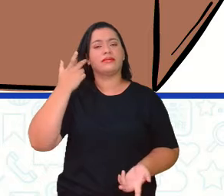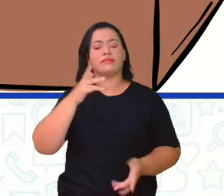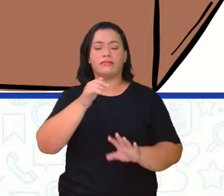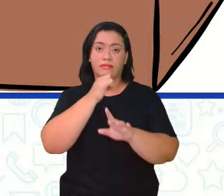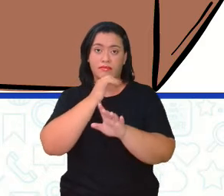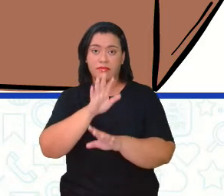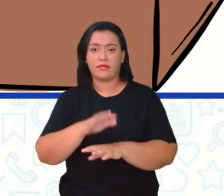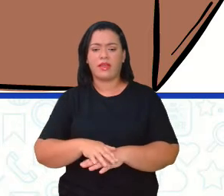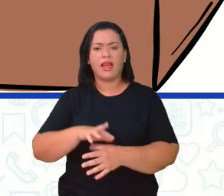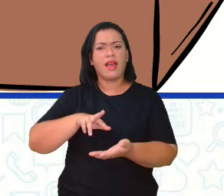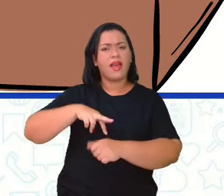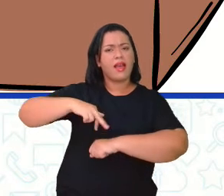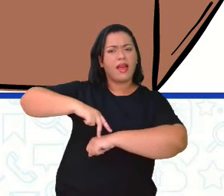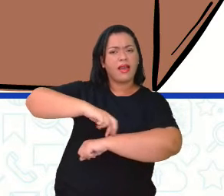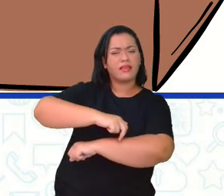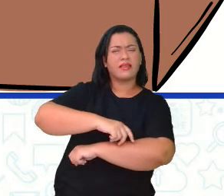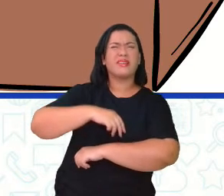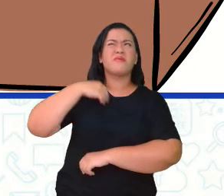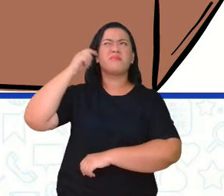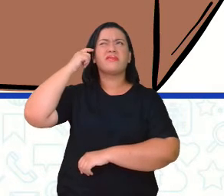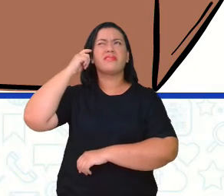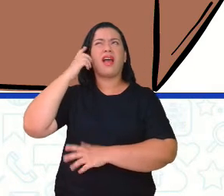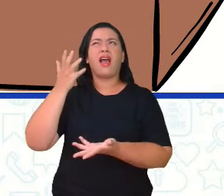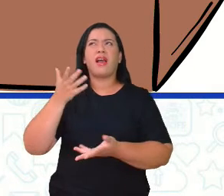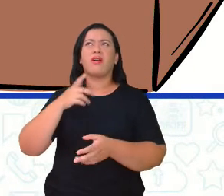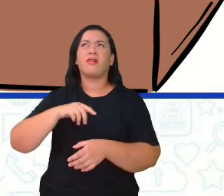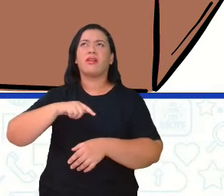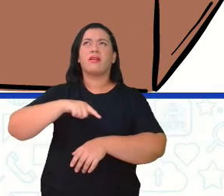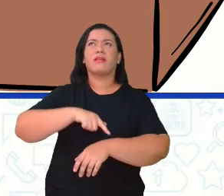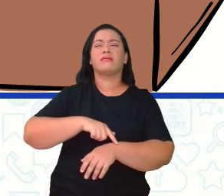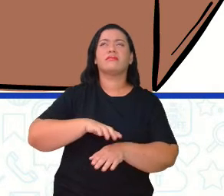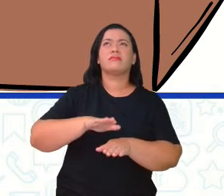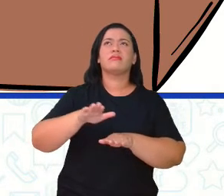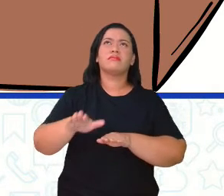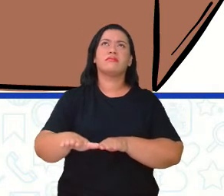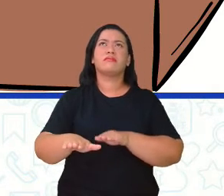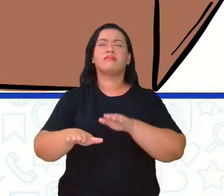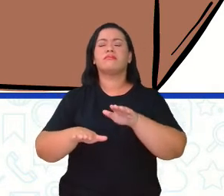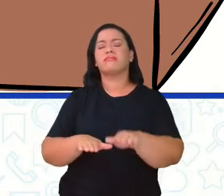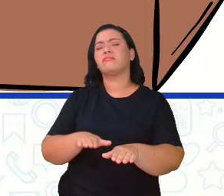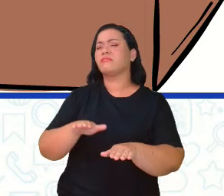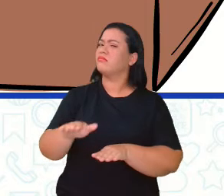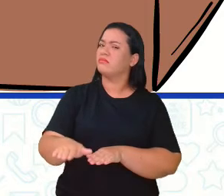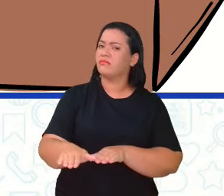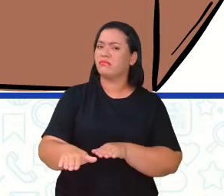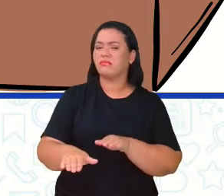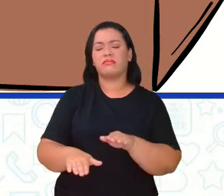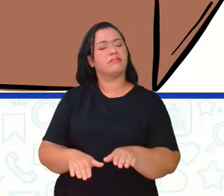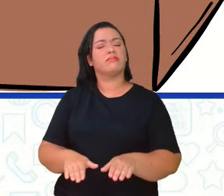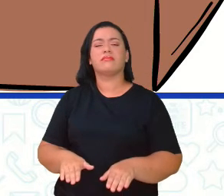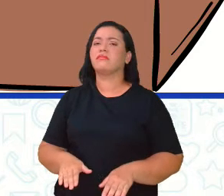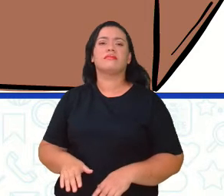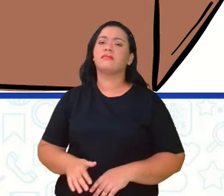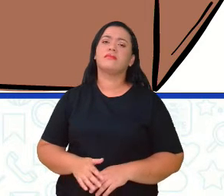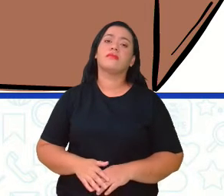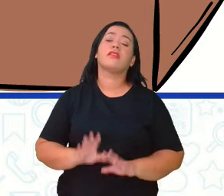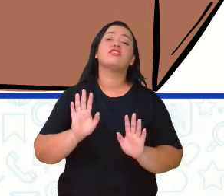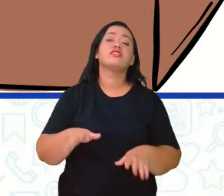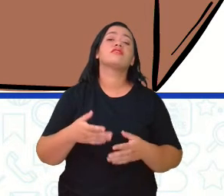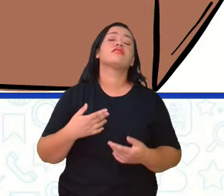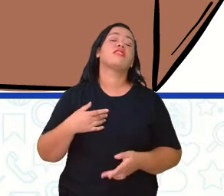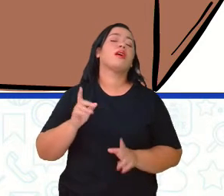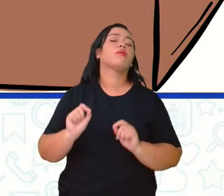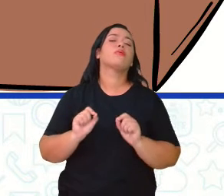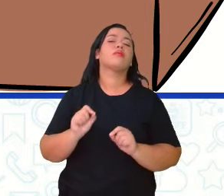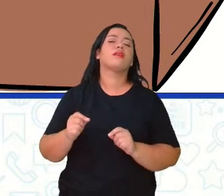Como, por exemplo, andar. A gente não fica pensando, agora eu vou pisar à direita, depois eu vou pisar à esquerda, depois direita de novo. É algo que a gente